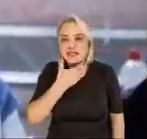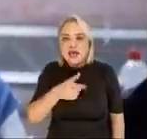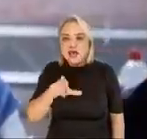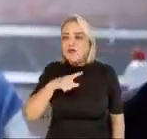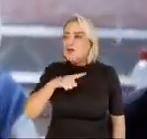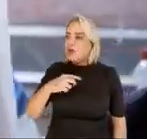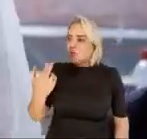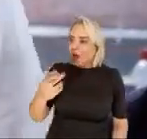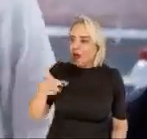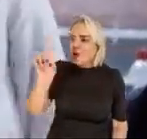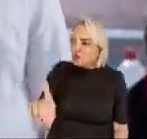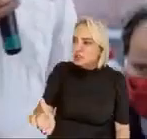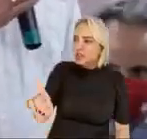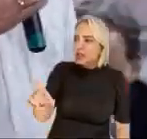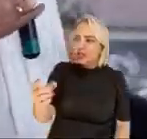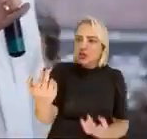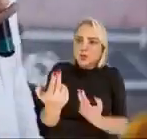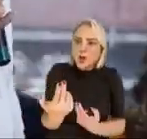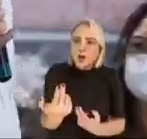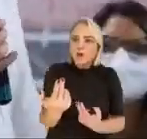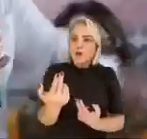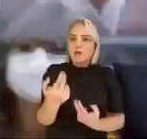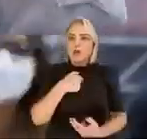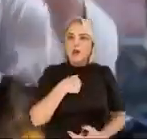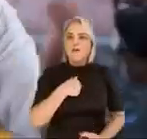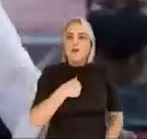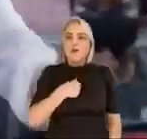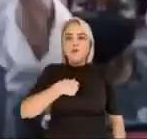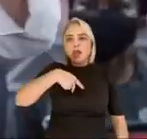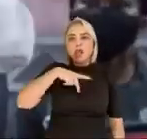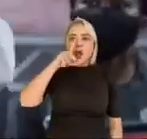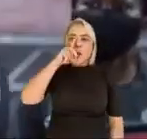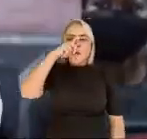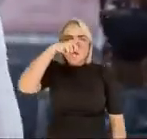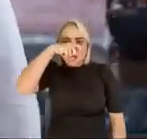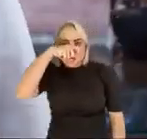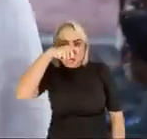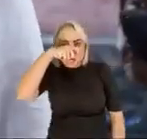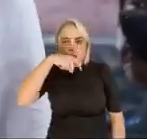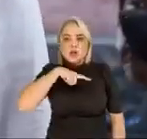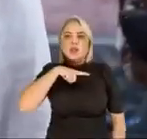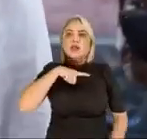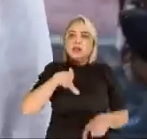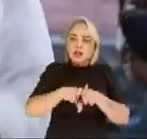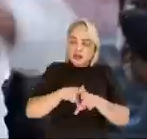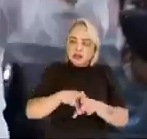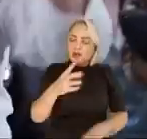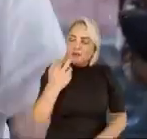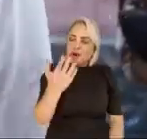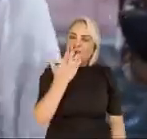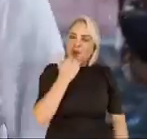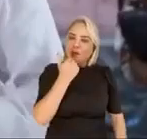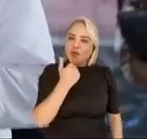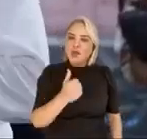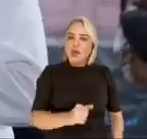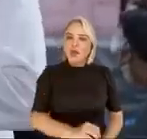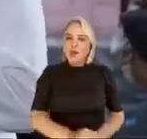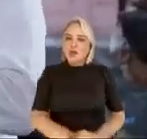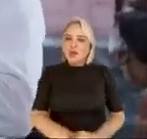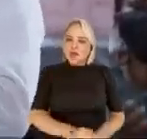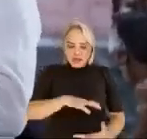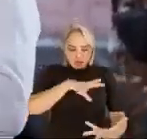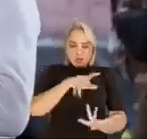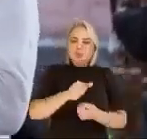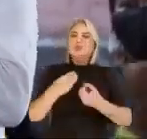de comer um frango. Eu vou comer um peru no dia de Natal, você também tem direito de comer. Que diabo de mundo é esse